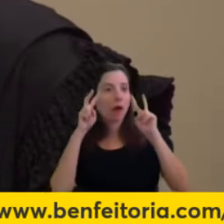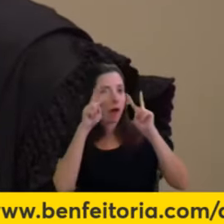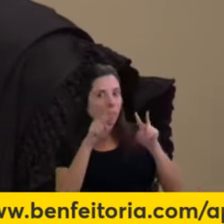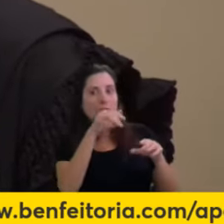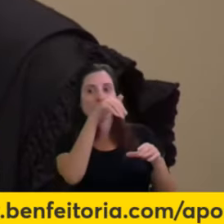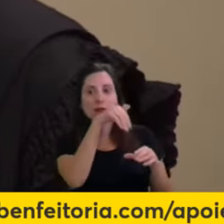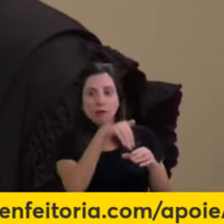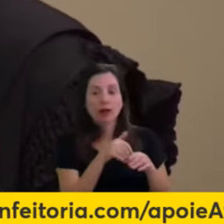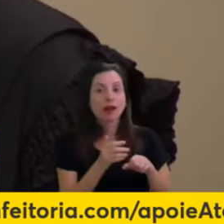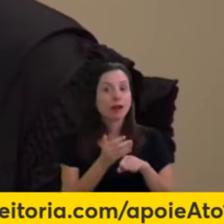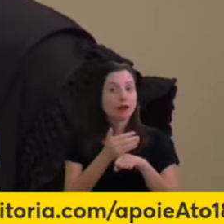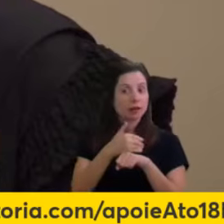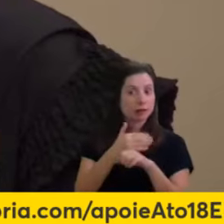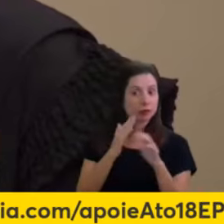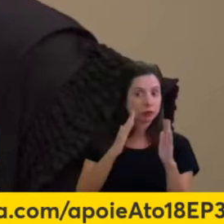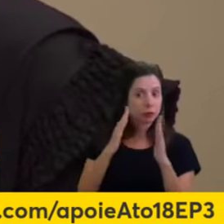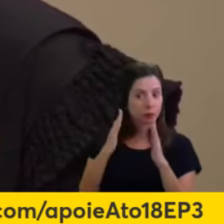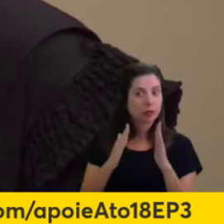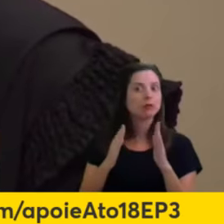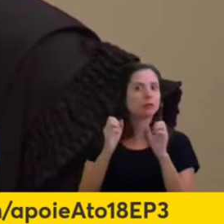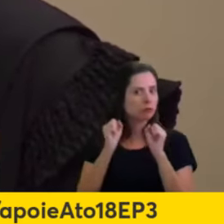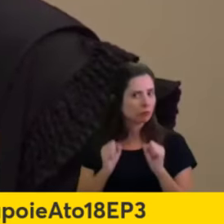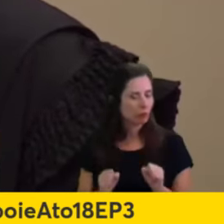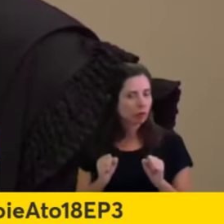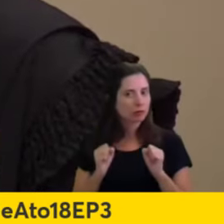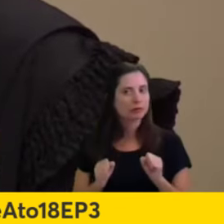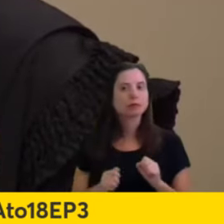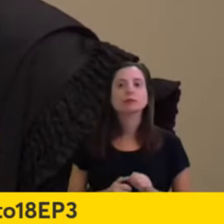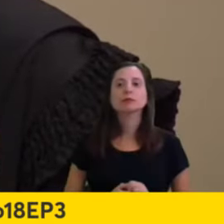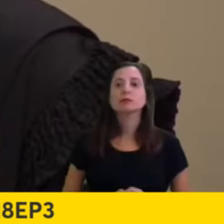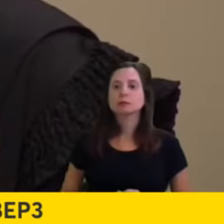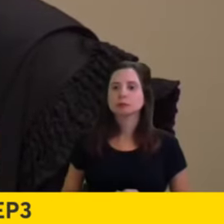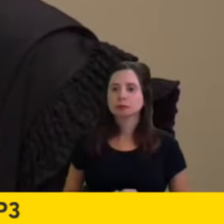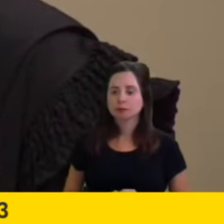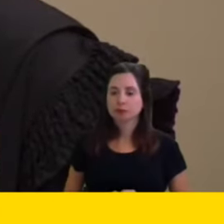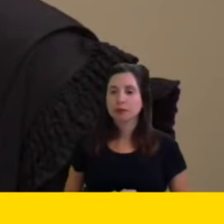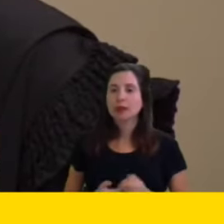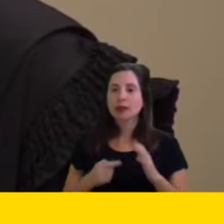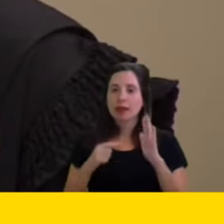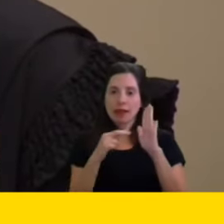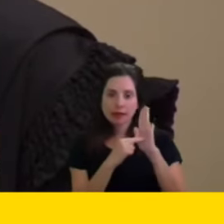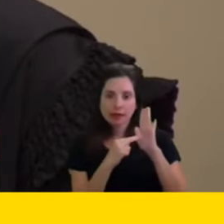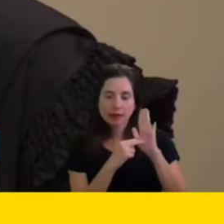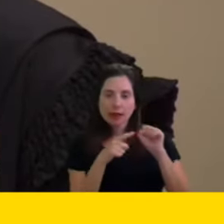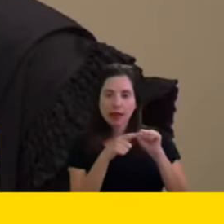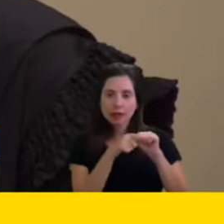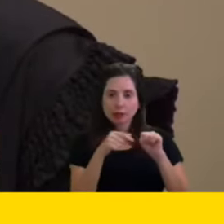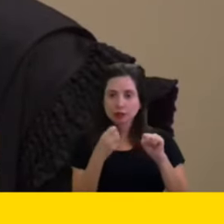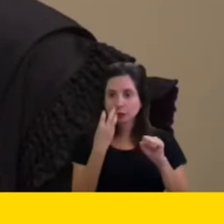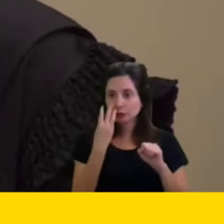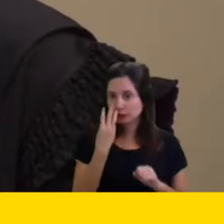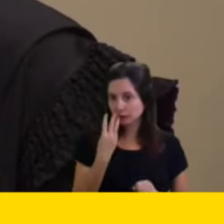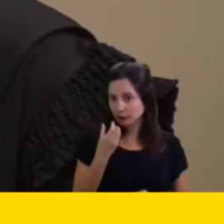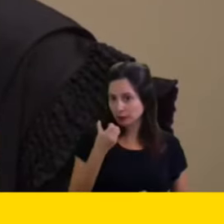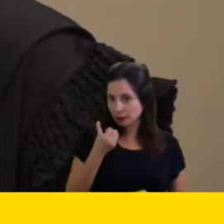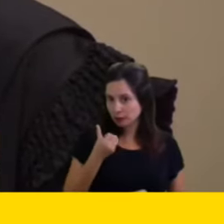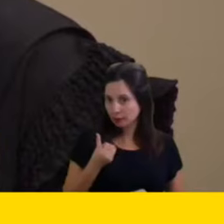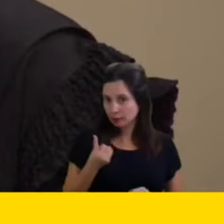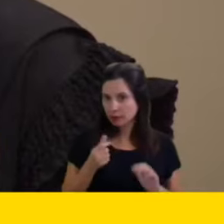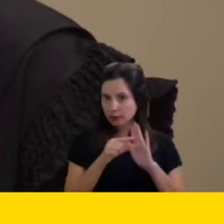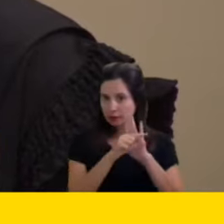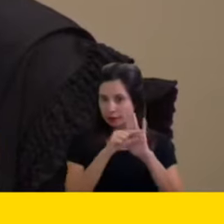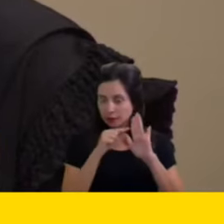período primitivo ela é antecipada extemporânea e aqui vem o artigo 36 da a linha a da Lei